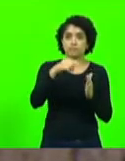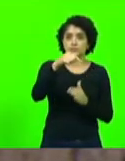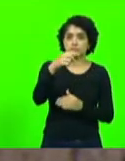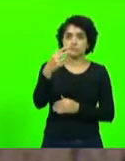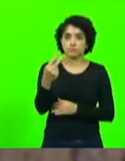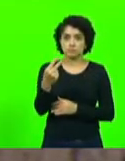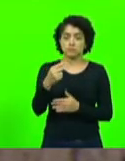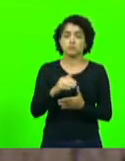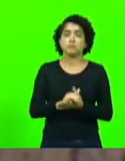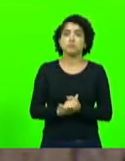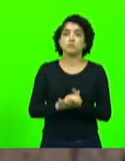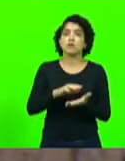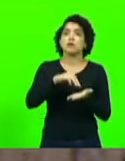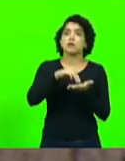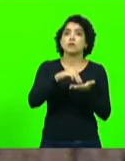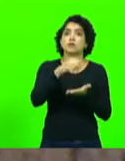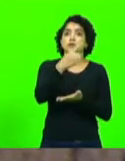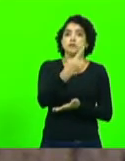63/72/2022, as moções número